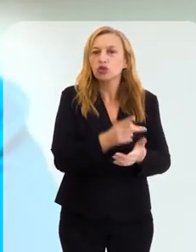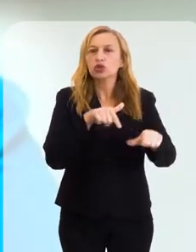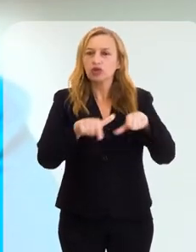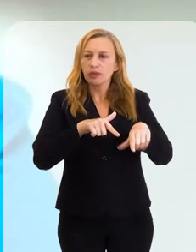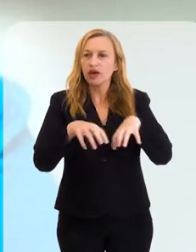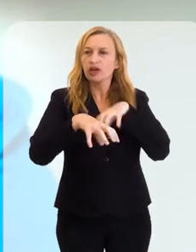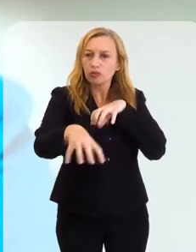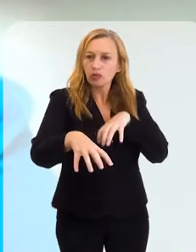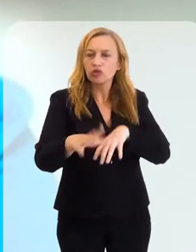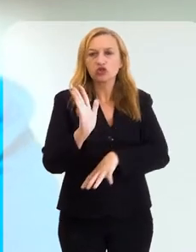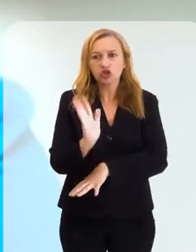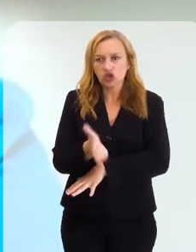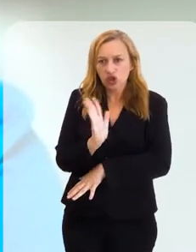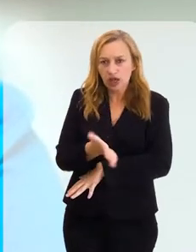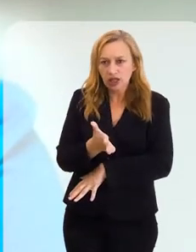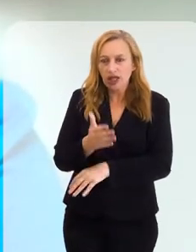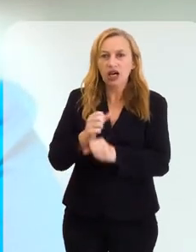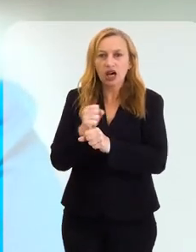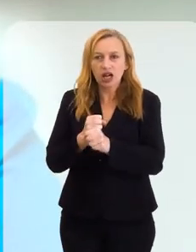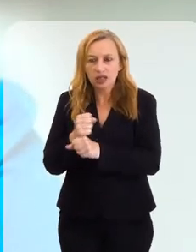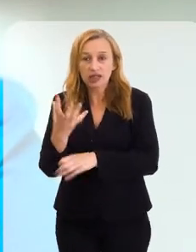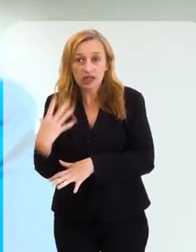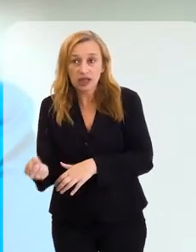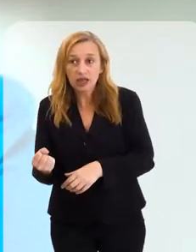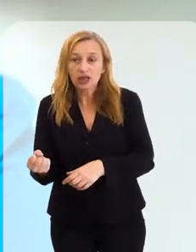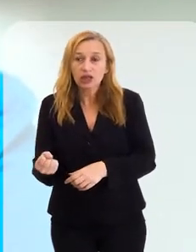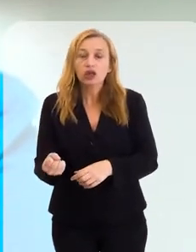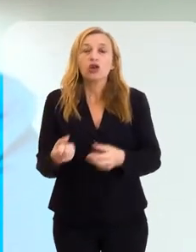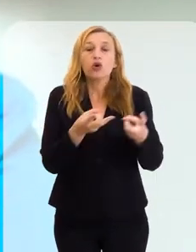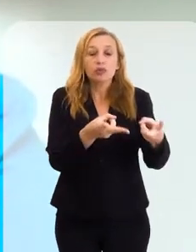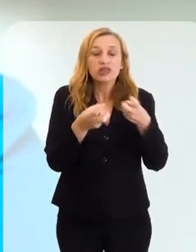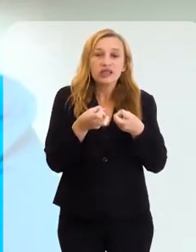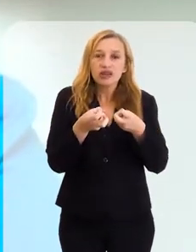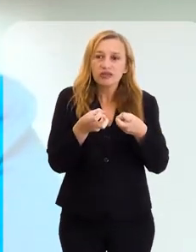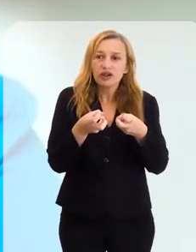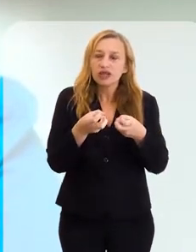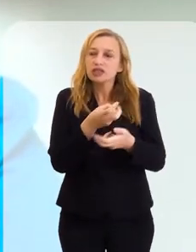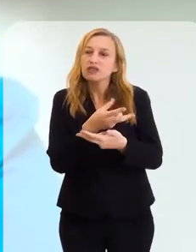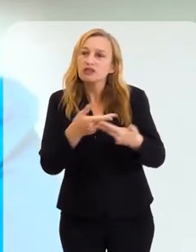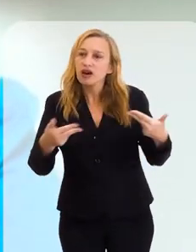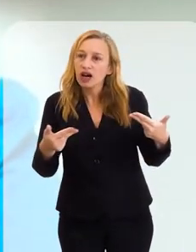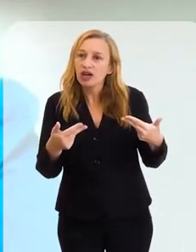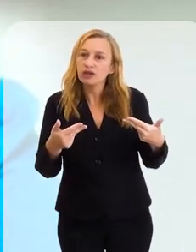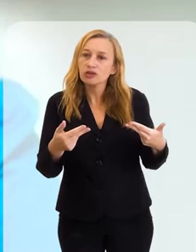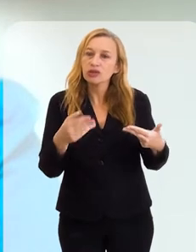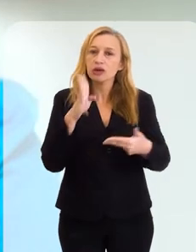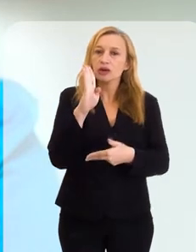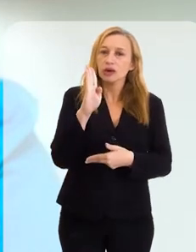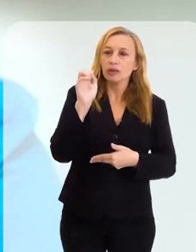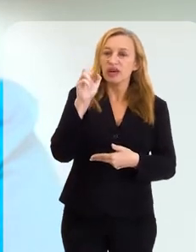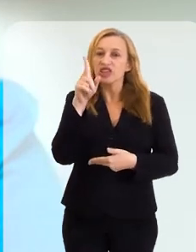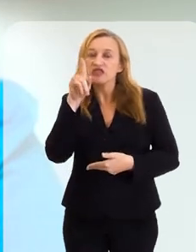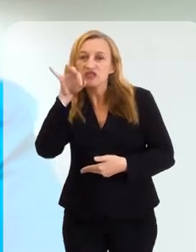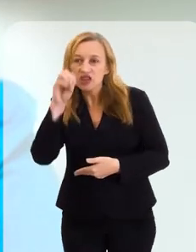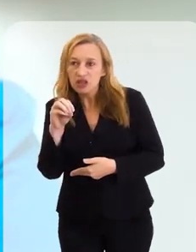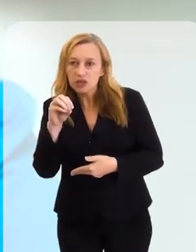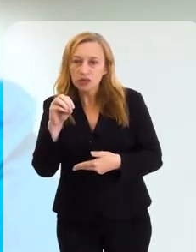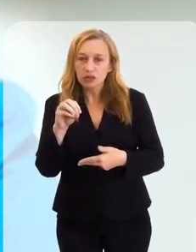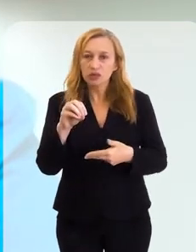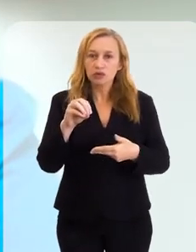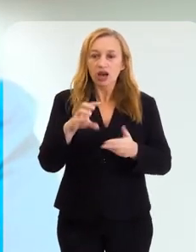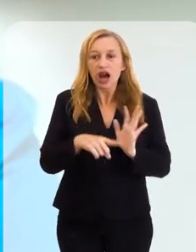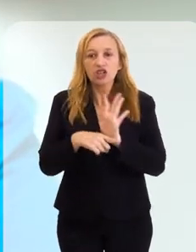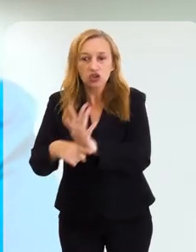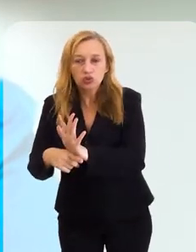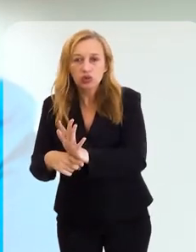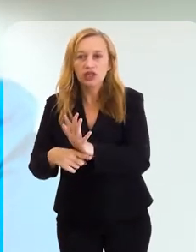naquelas em que o trabalho remoto já havia sido instituído há mais tempo. E o que se observava, vários benefícios, né, trazidos por